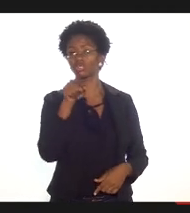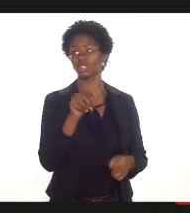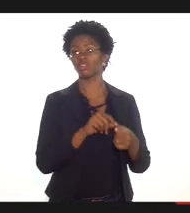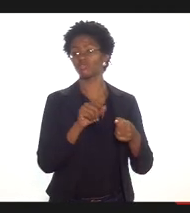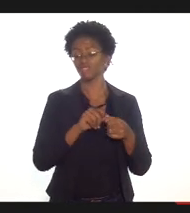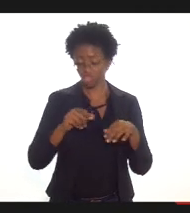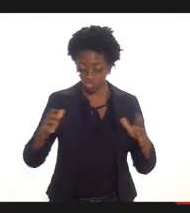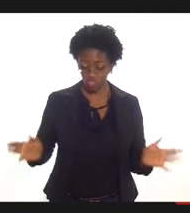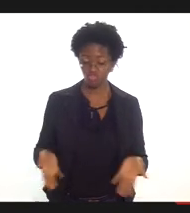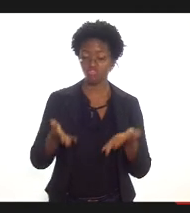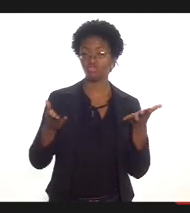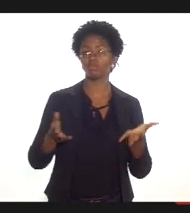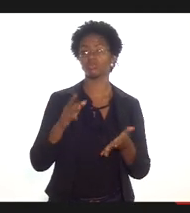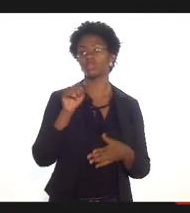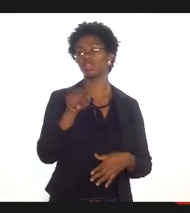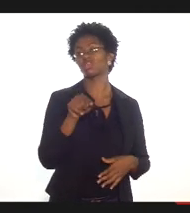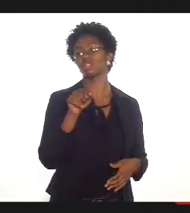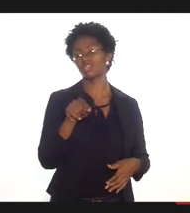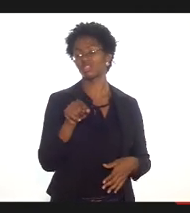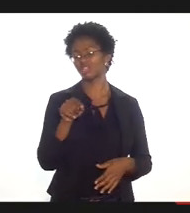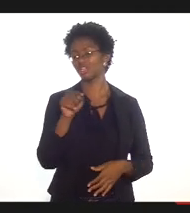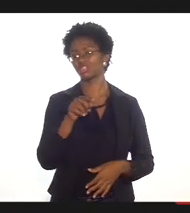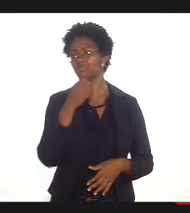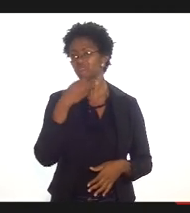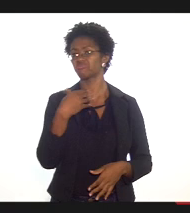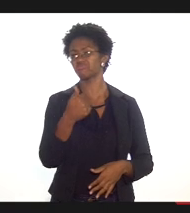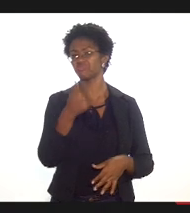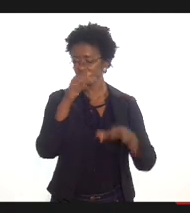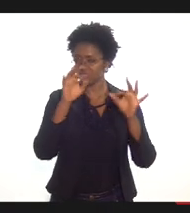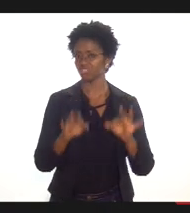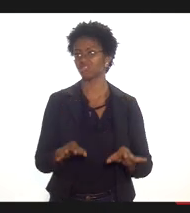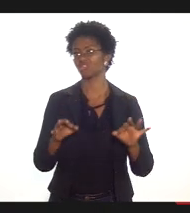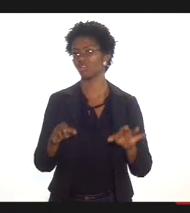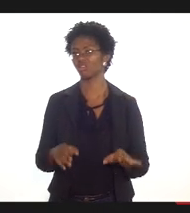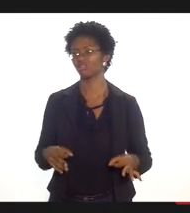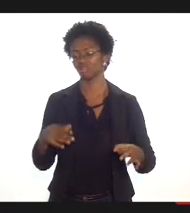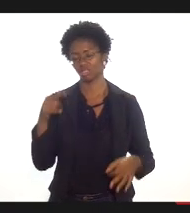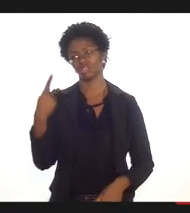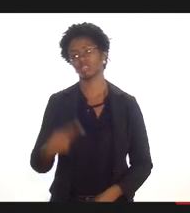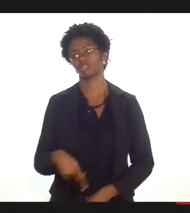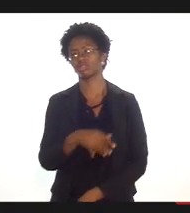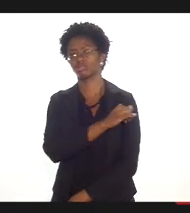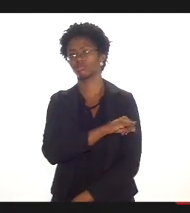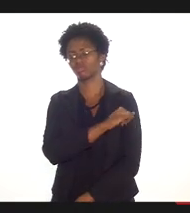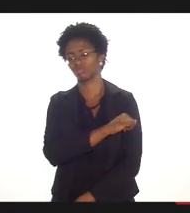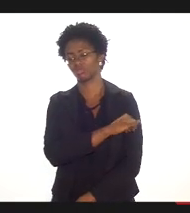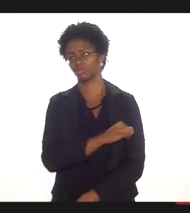engrenagem, essa peça, funcione de forma adequada no estado do Rio de Janeiro.